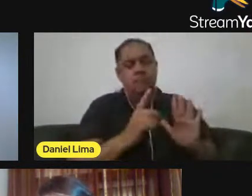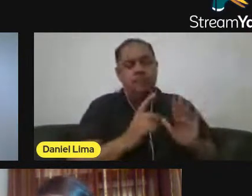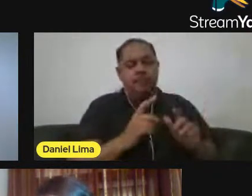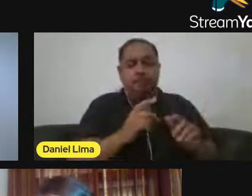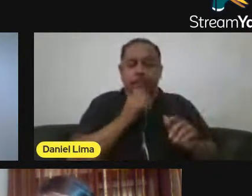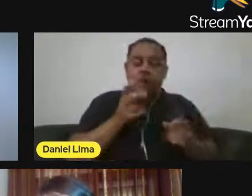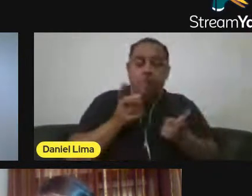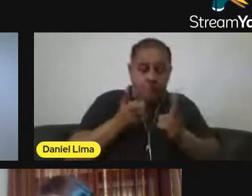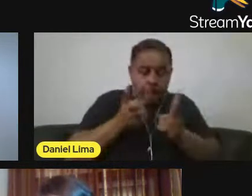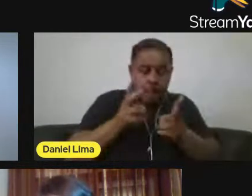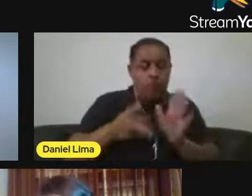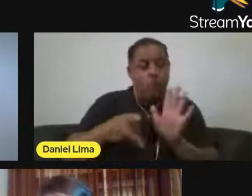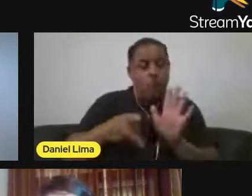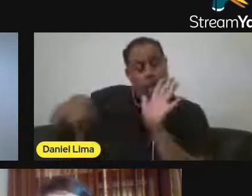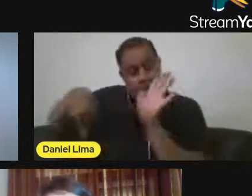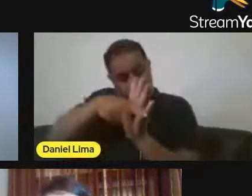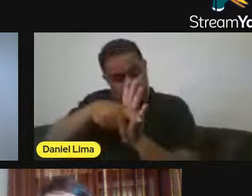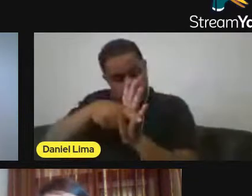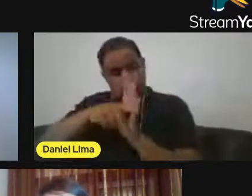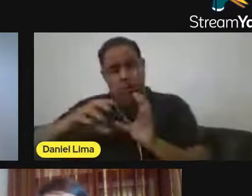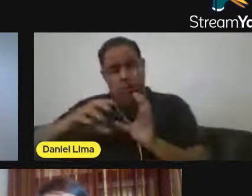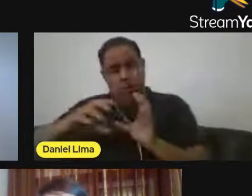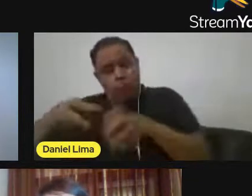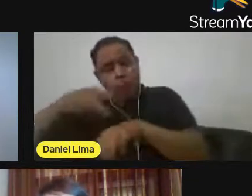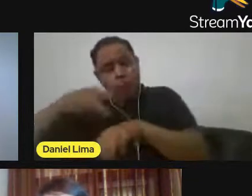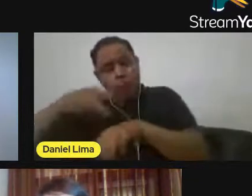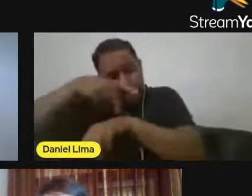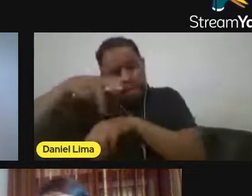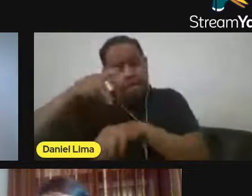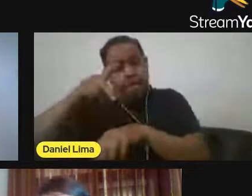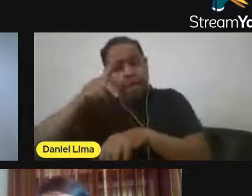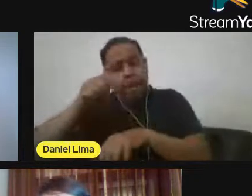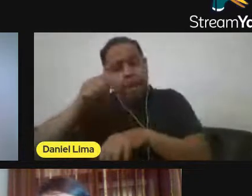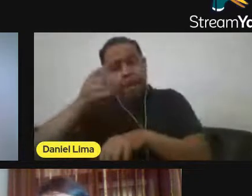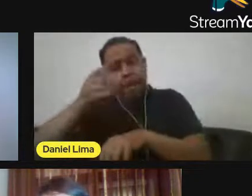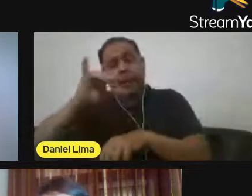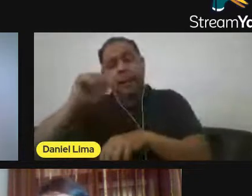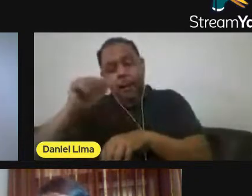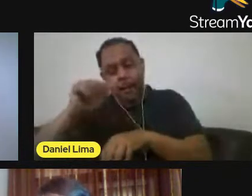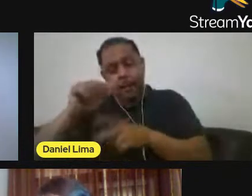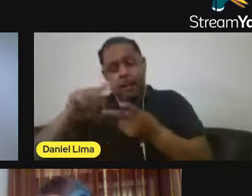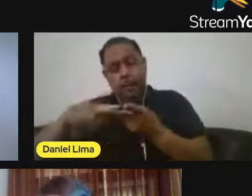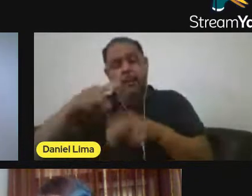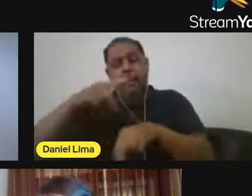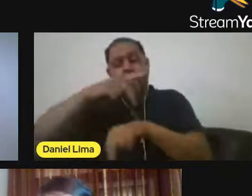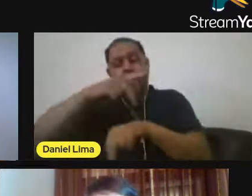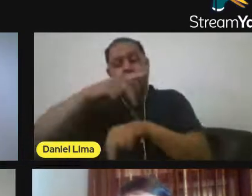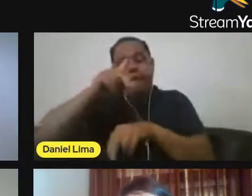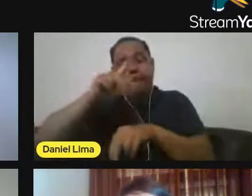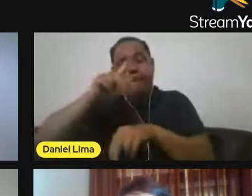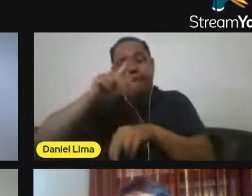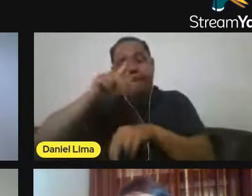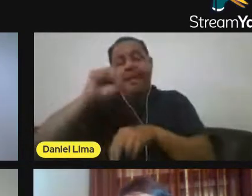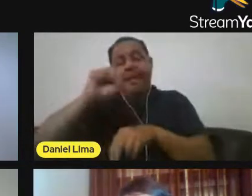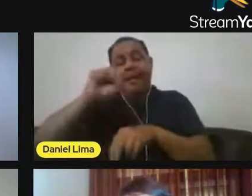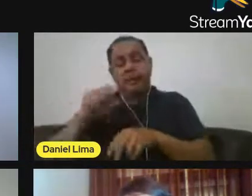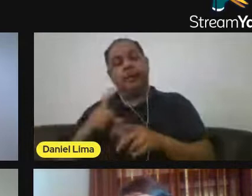uma pátria, a um país, que sejamos um povo, que tenhamos